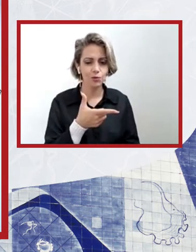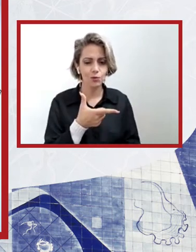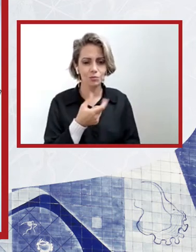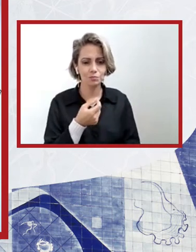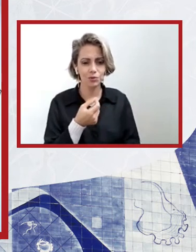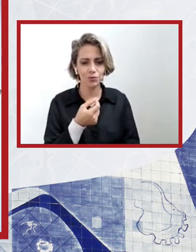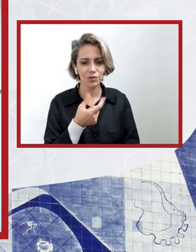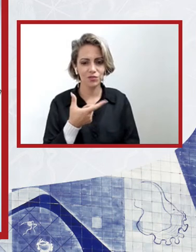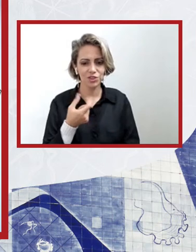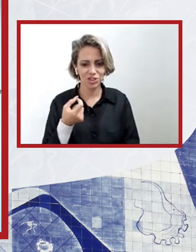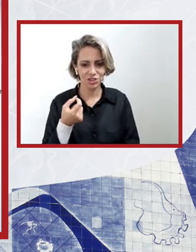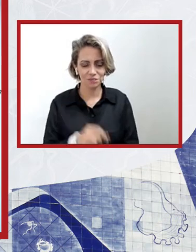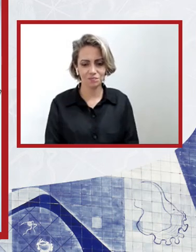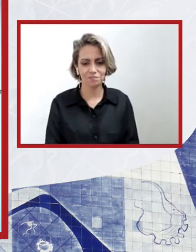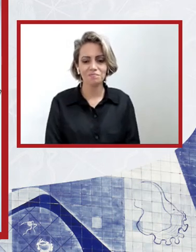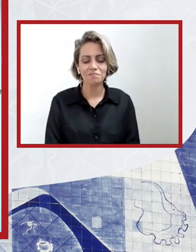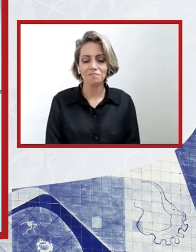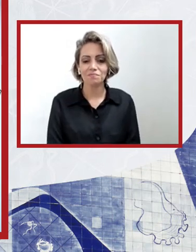2020.